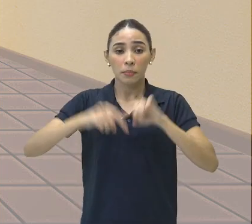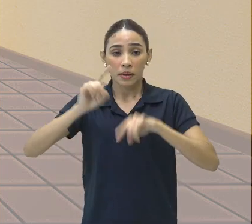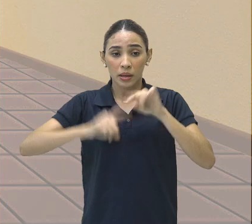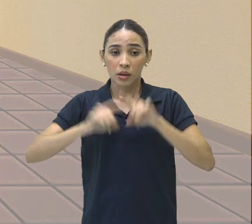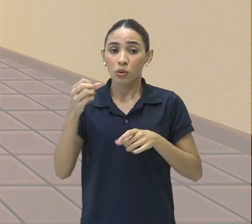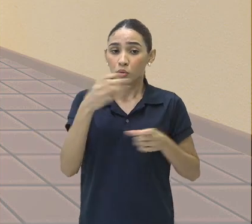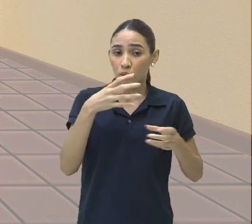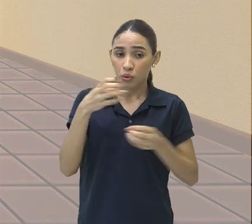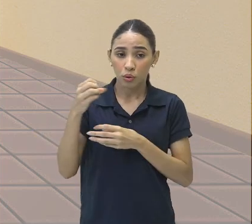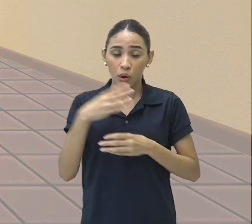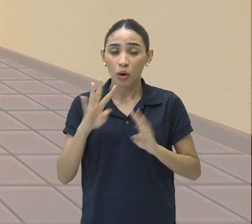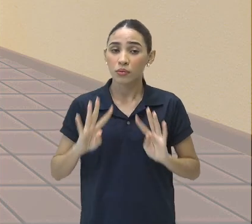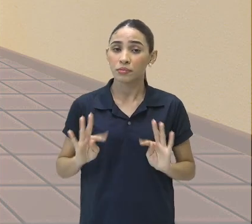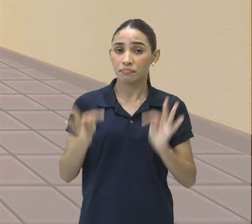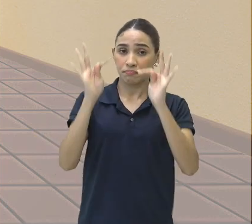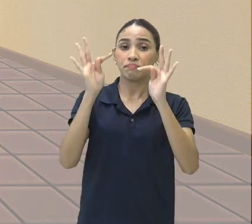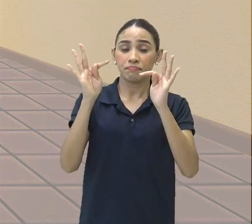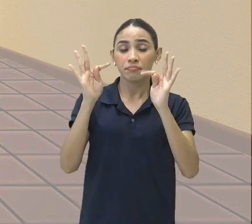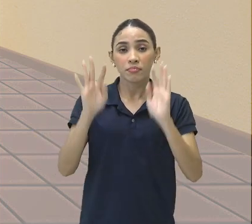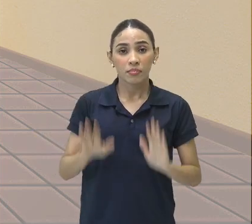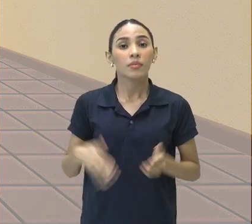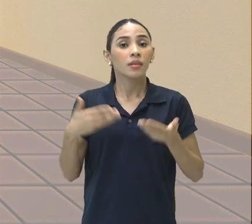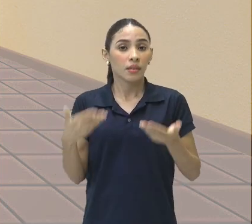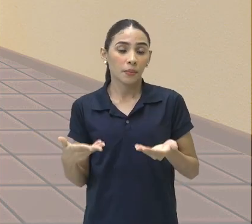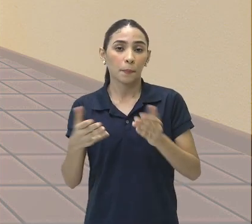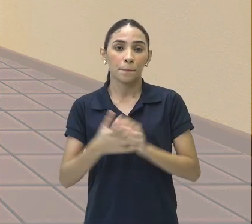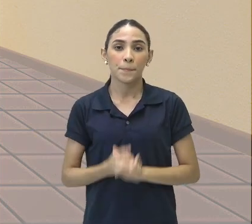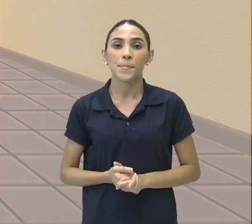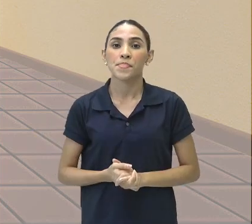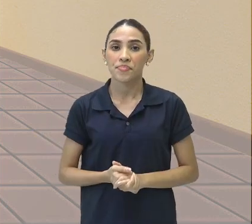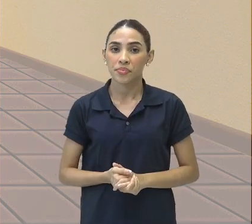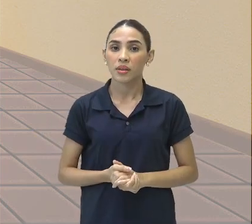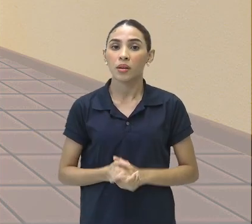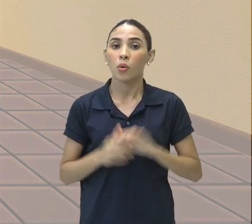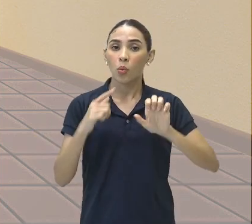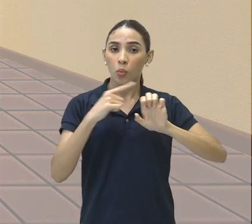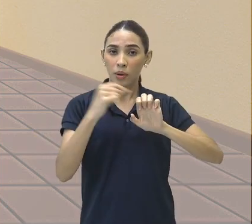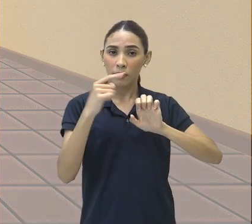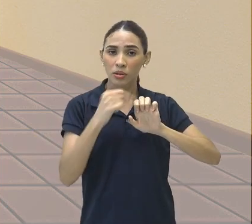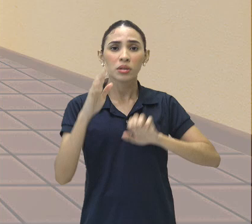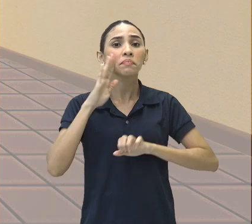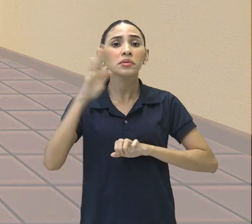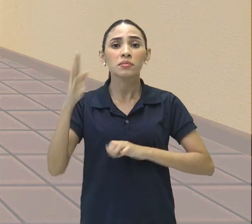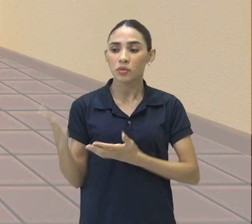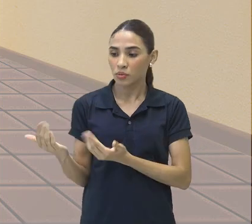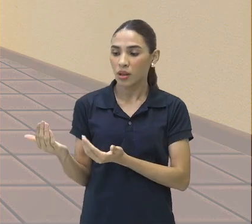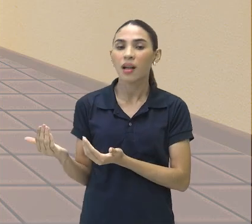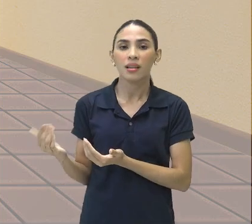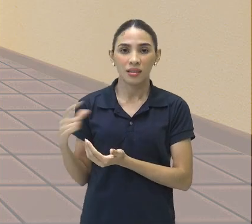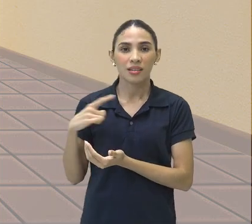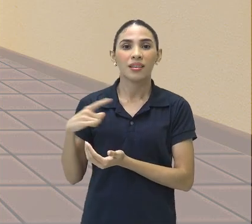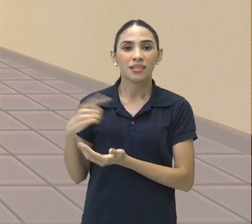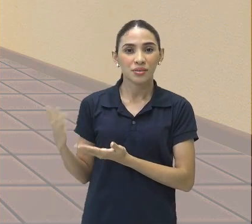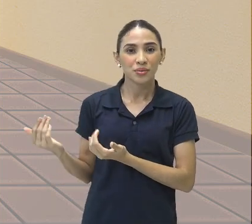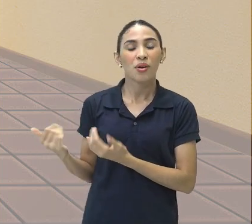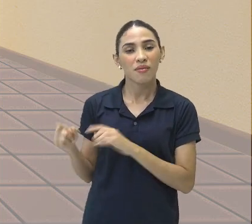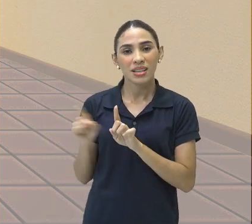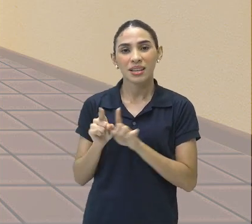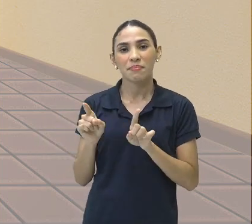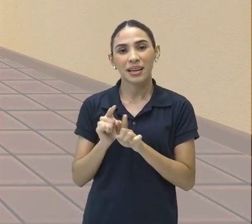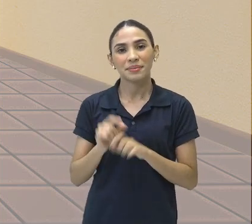para novos negócios e tecnologias. Então, os empreendedores, principalmente os mais jovens, tem muito jovem também entrando nisso,